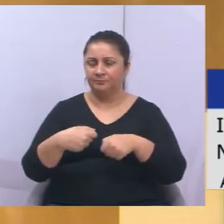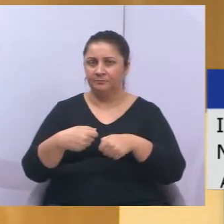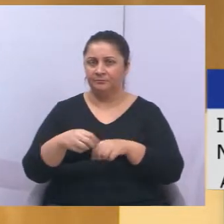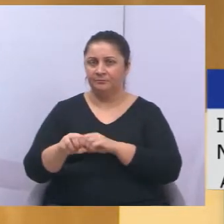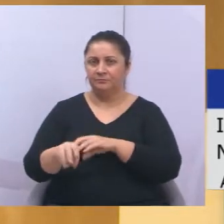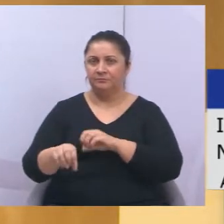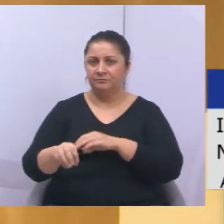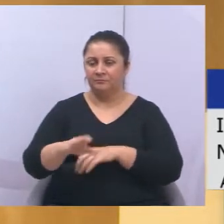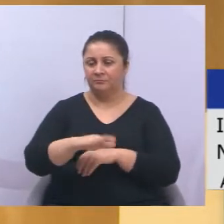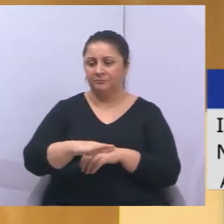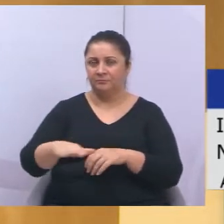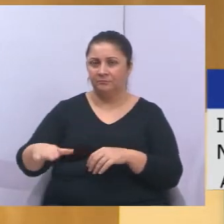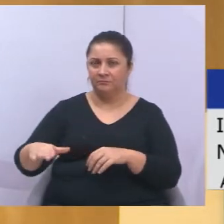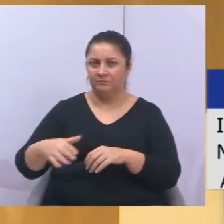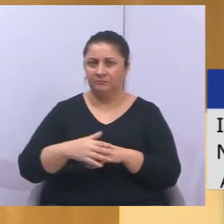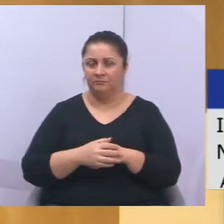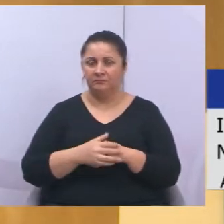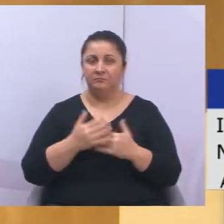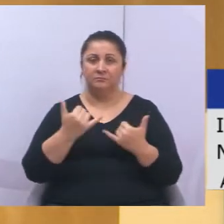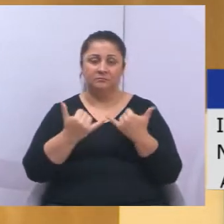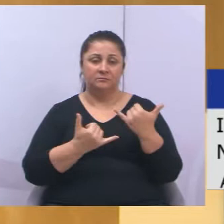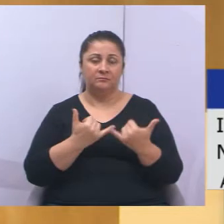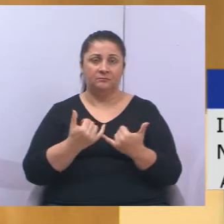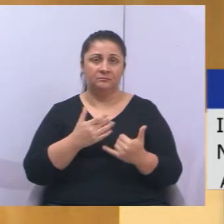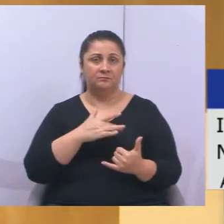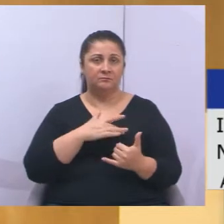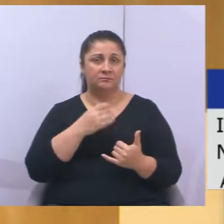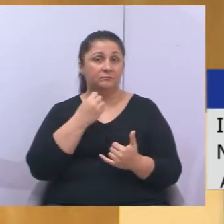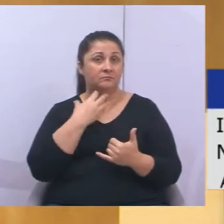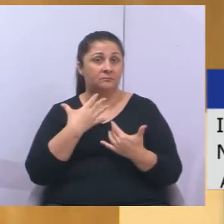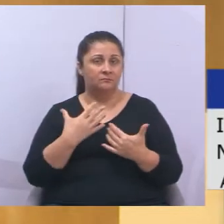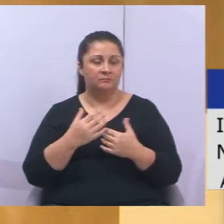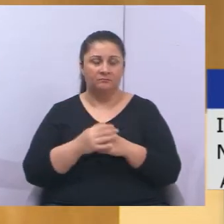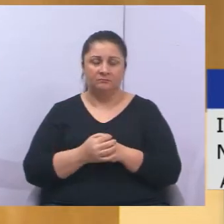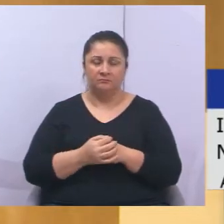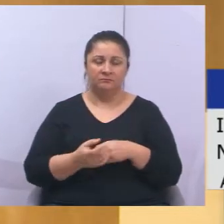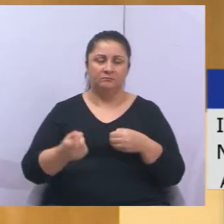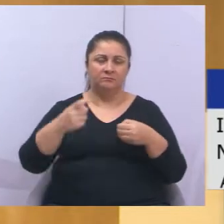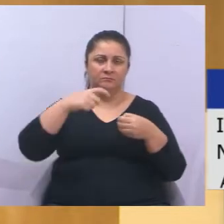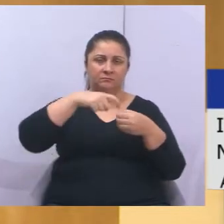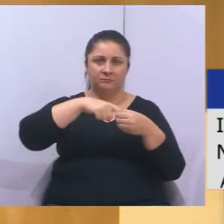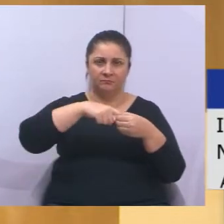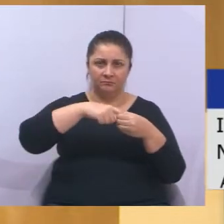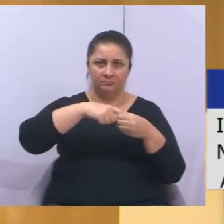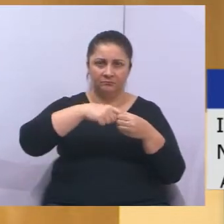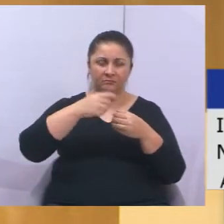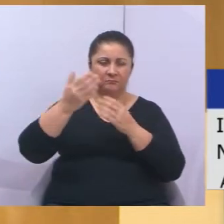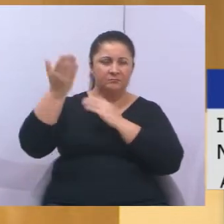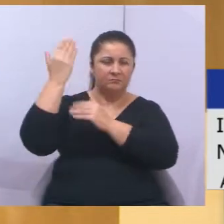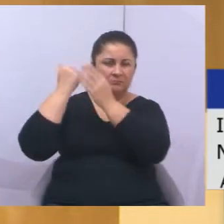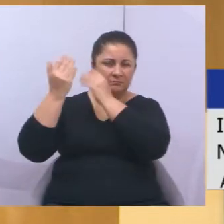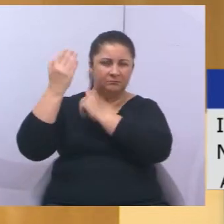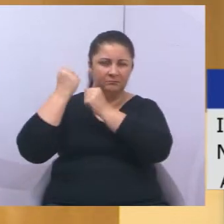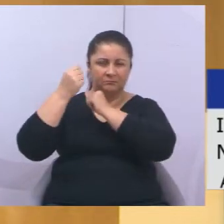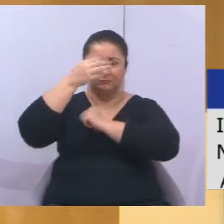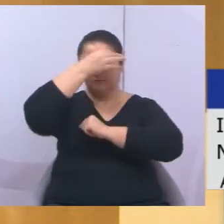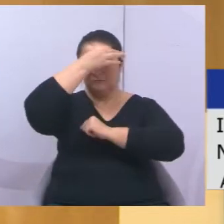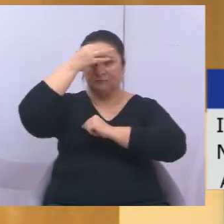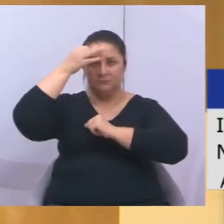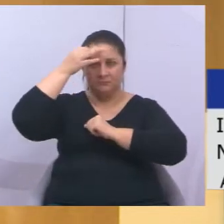crianças, brincadeiras saudáveis. E o De Volta à Inocência, ele visa esse projeto,